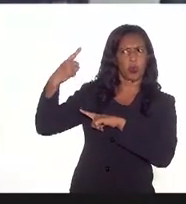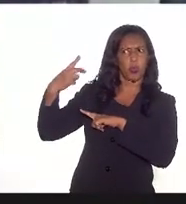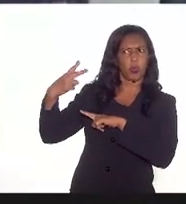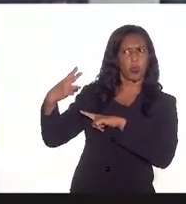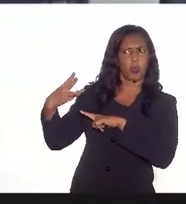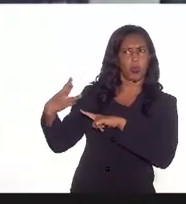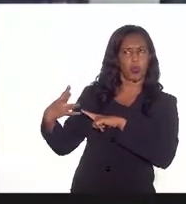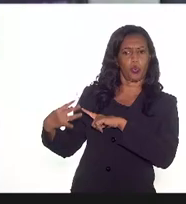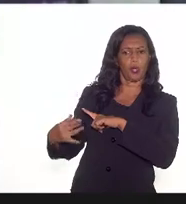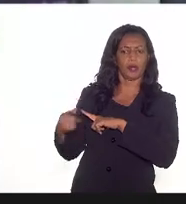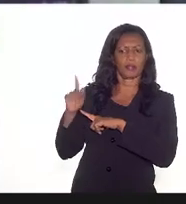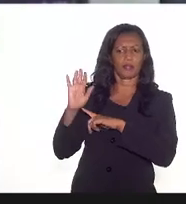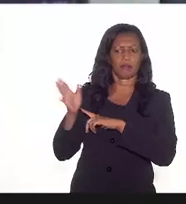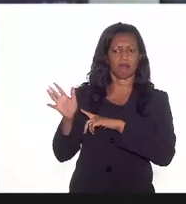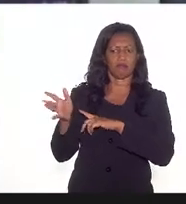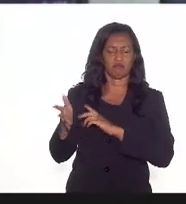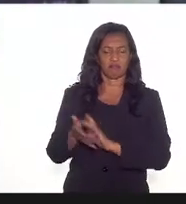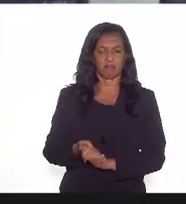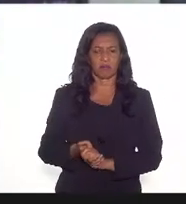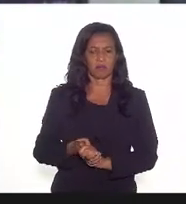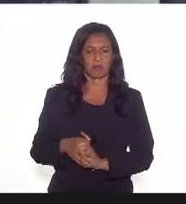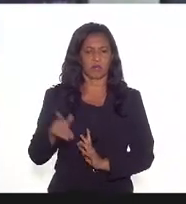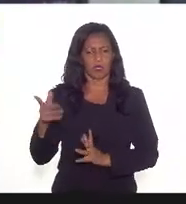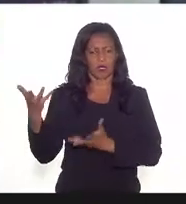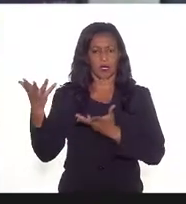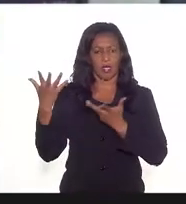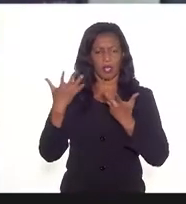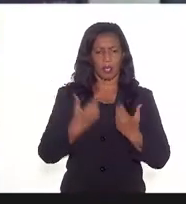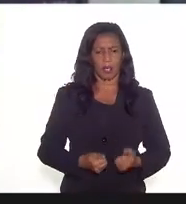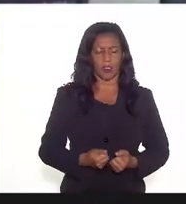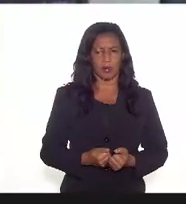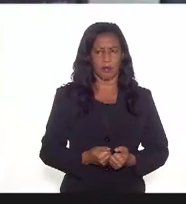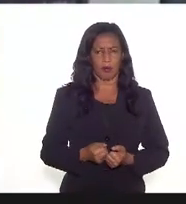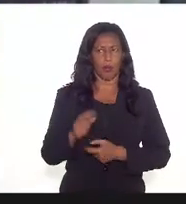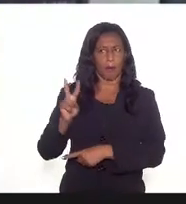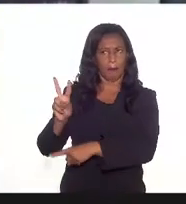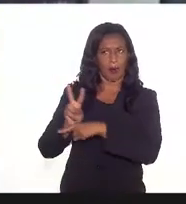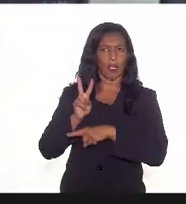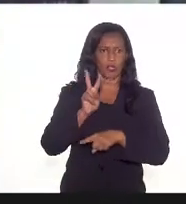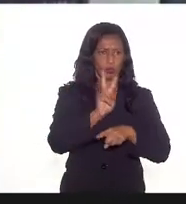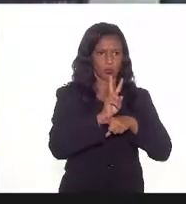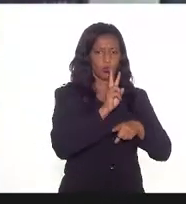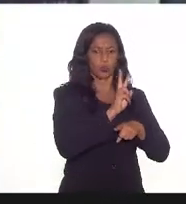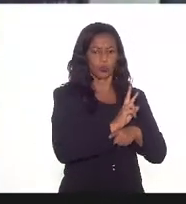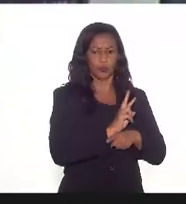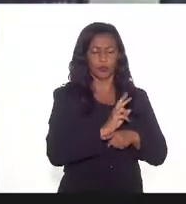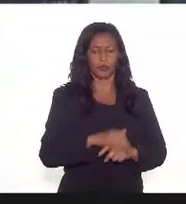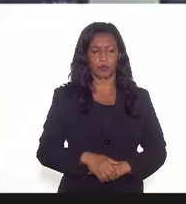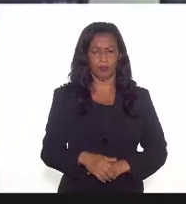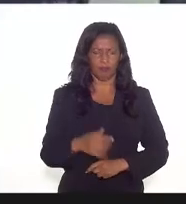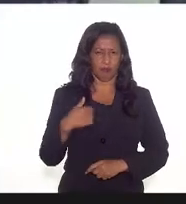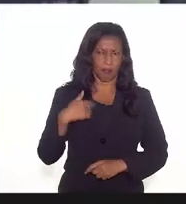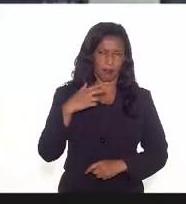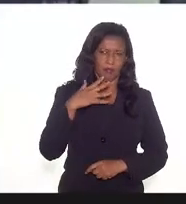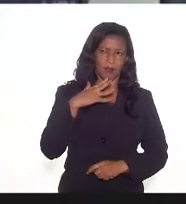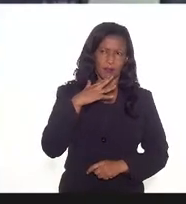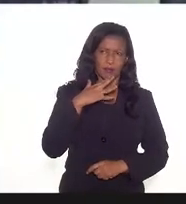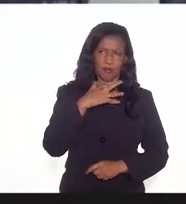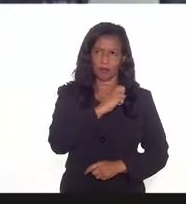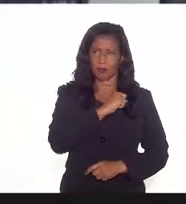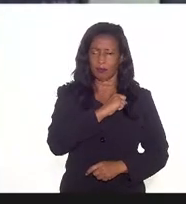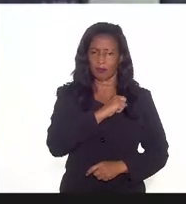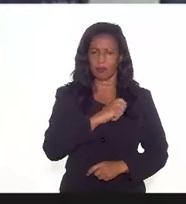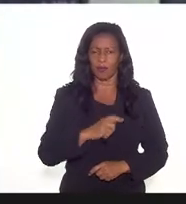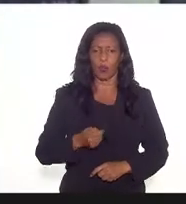aí que receberam, por exemplo, os empréstimos. Né? Eu notei que